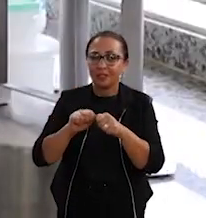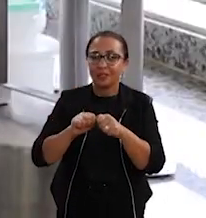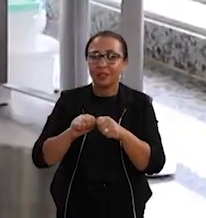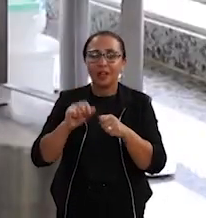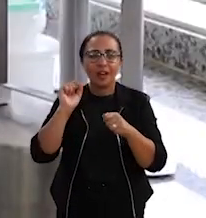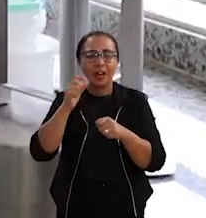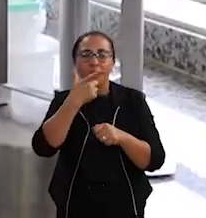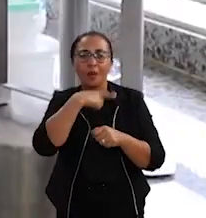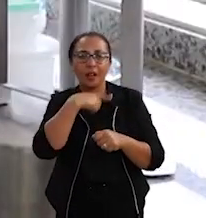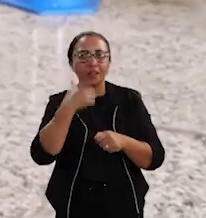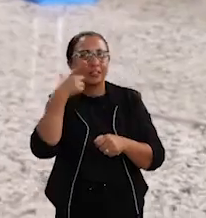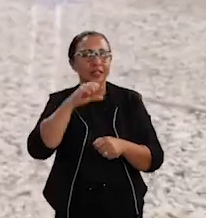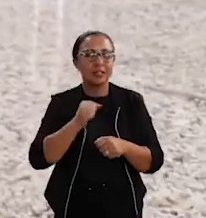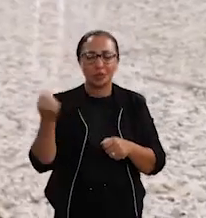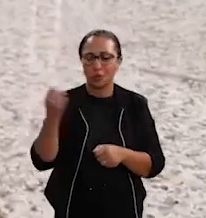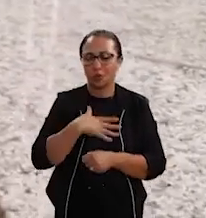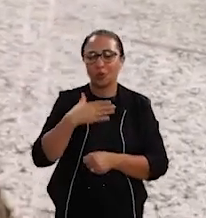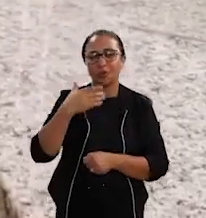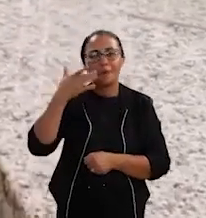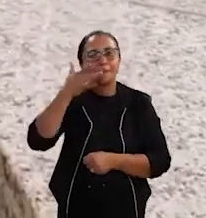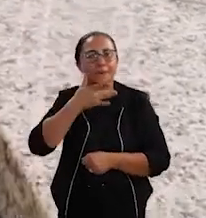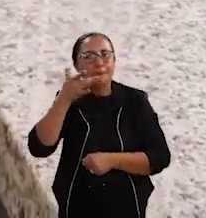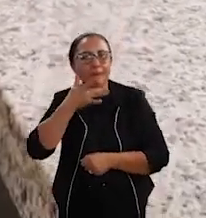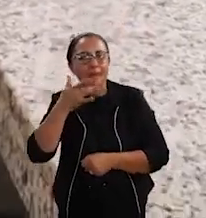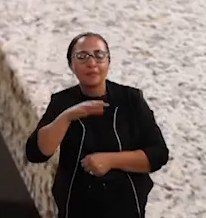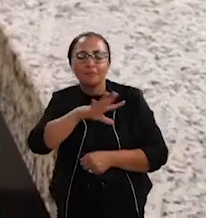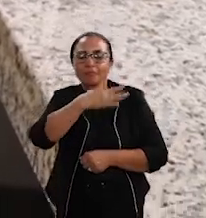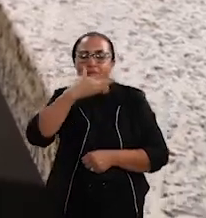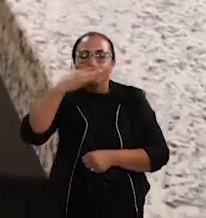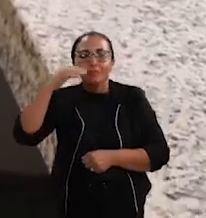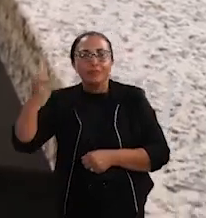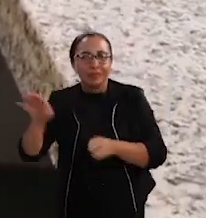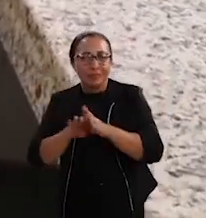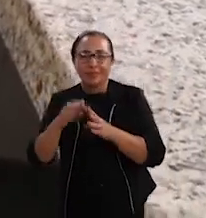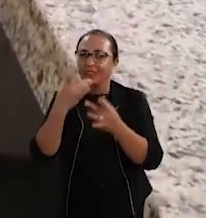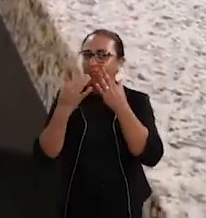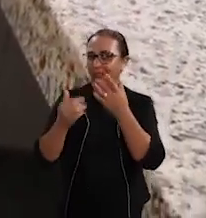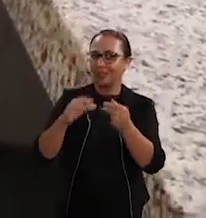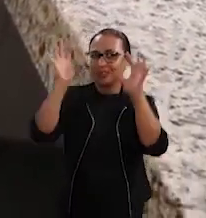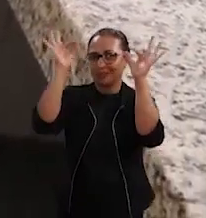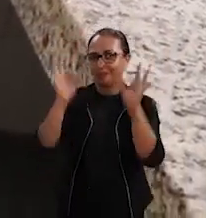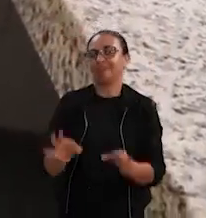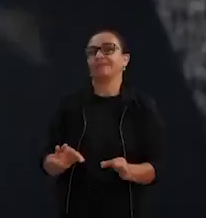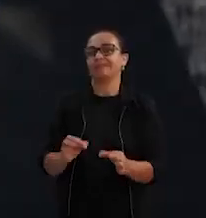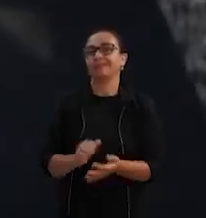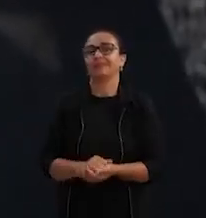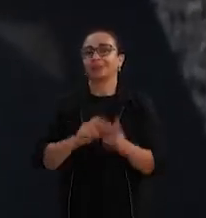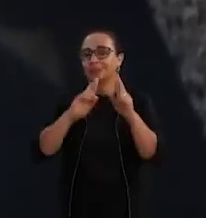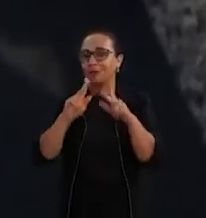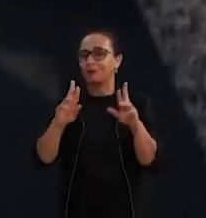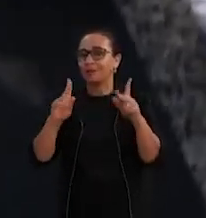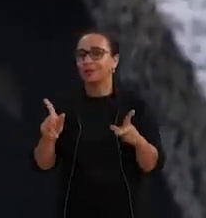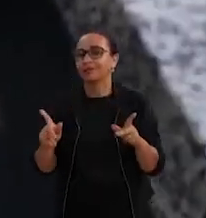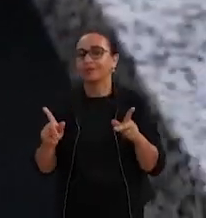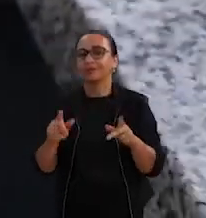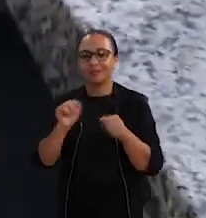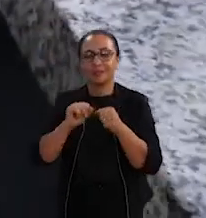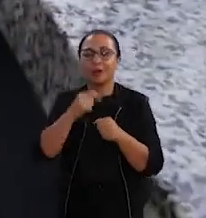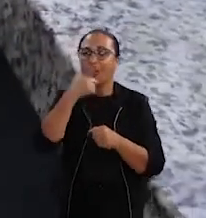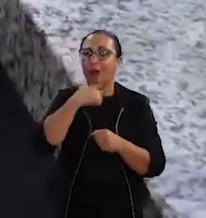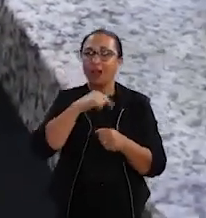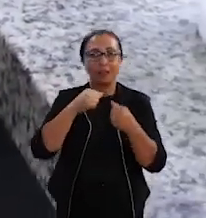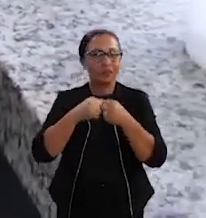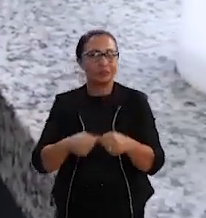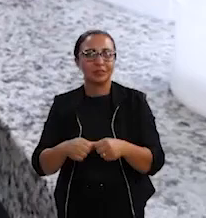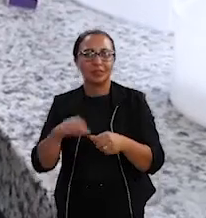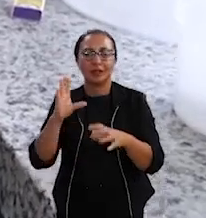enzimáticas que fazem com que o queijo ganhe novos sabores, aromas e também uma coloração específica, fazendo também com que